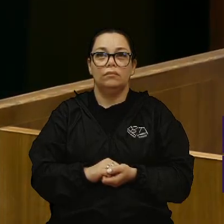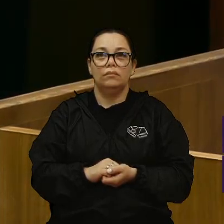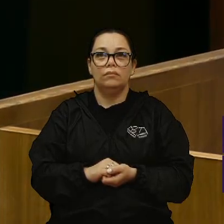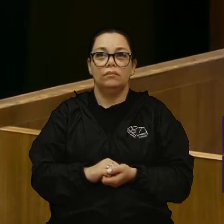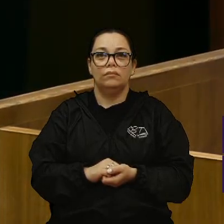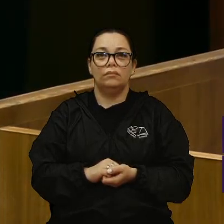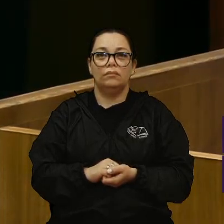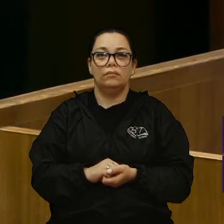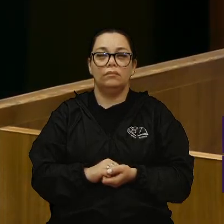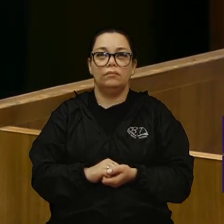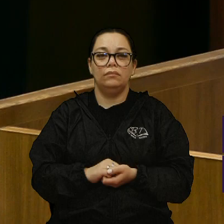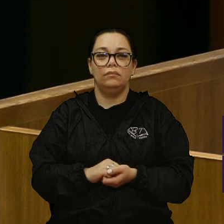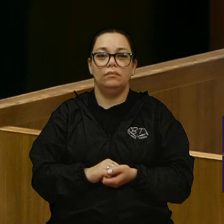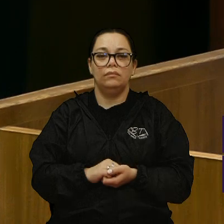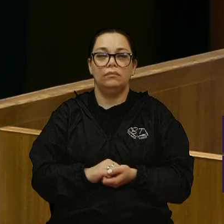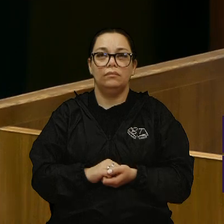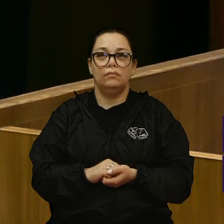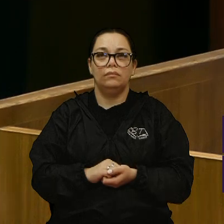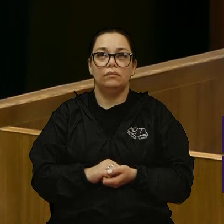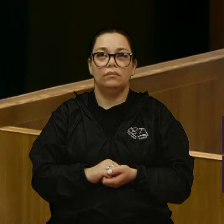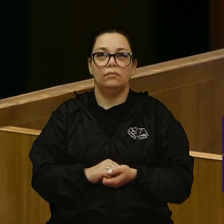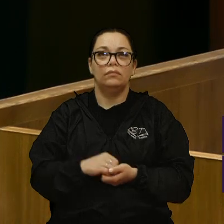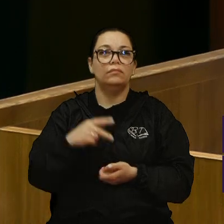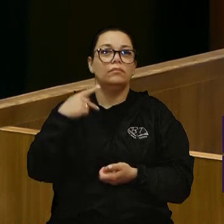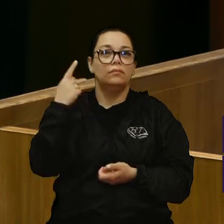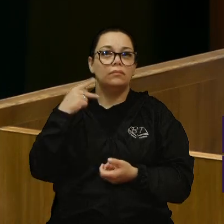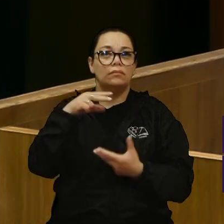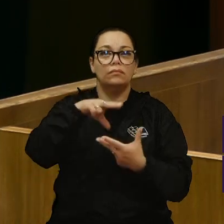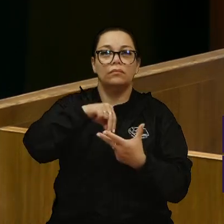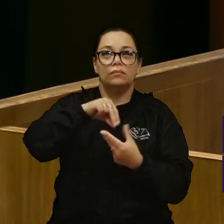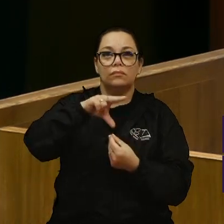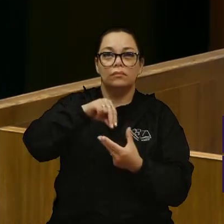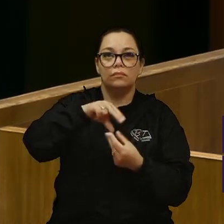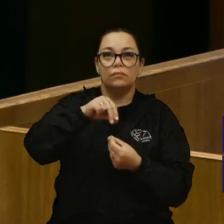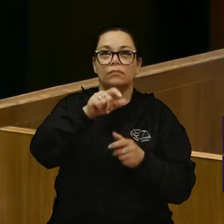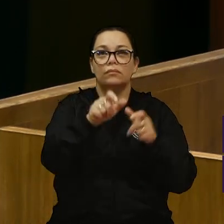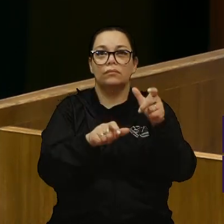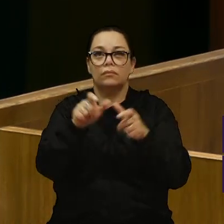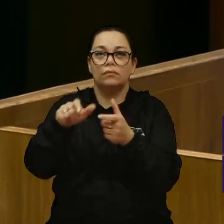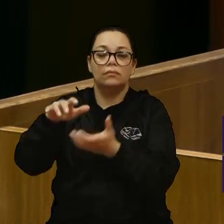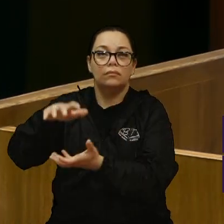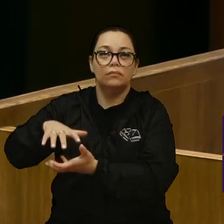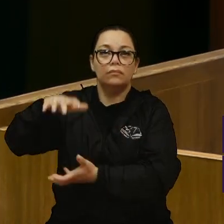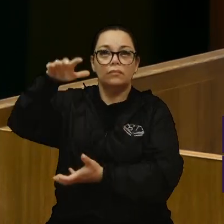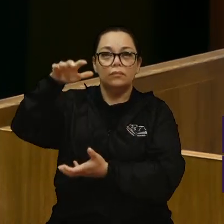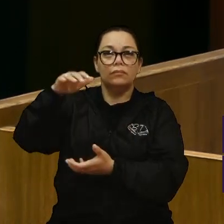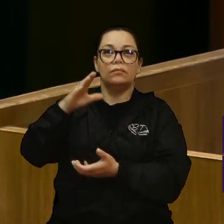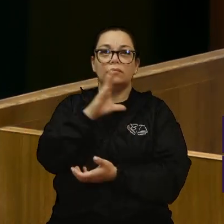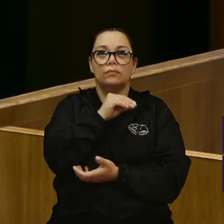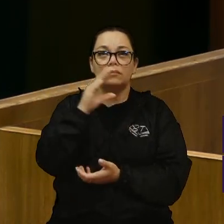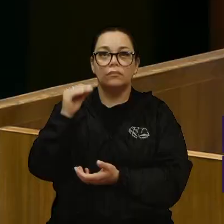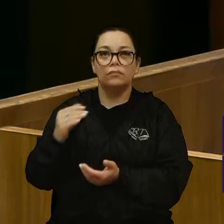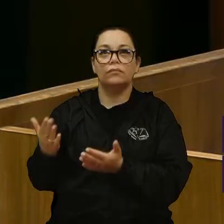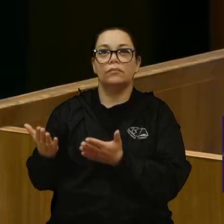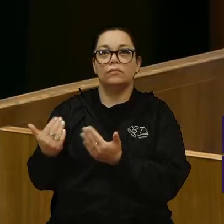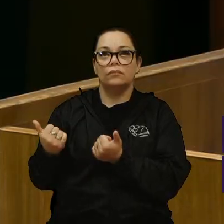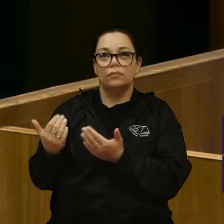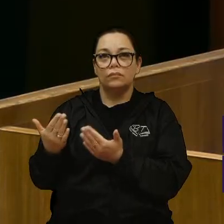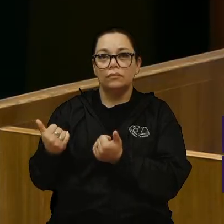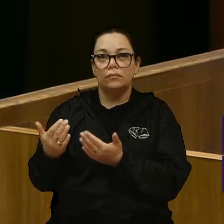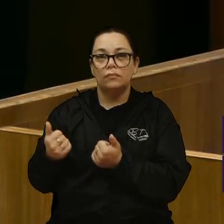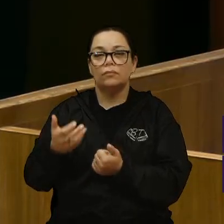Em políticas continuadas, políticas para catadores, catadoras, para as pessoas idosas, para os adolescentes, para as juventudes,